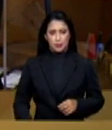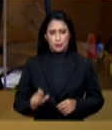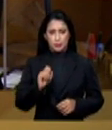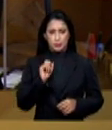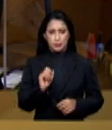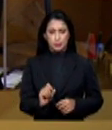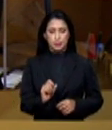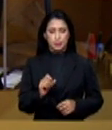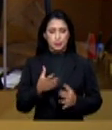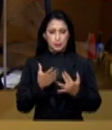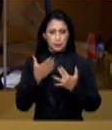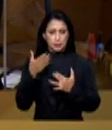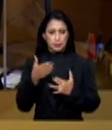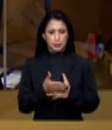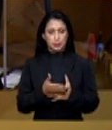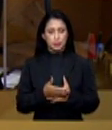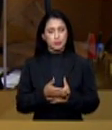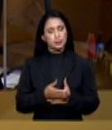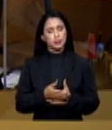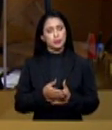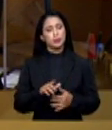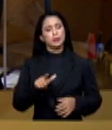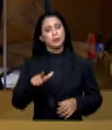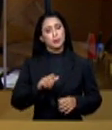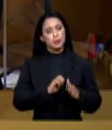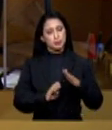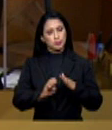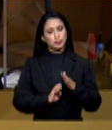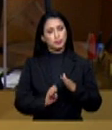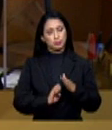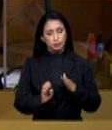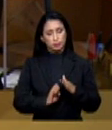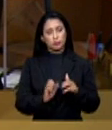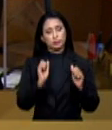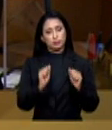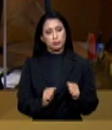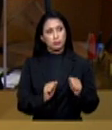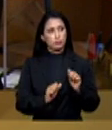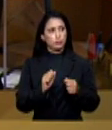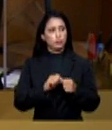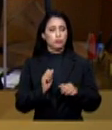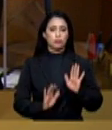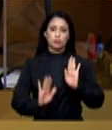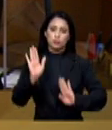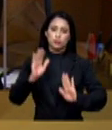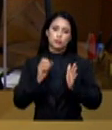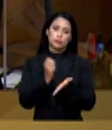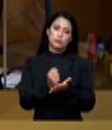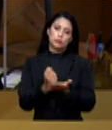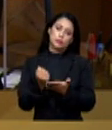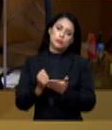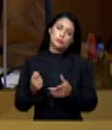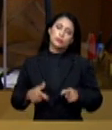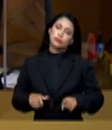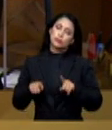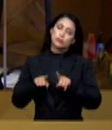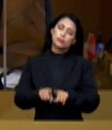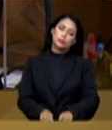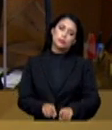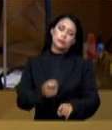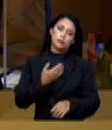básico me encontrar o prestador de serviços poderá além de realizar a licitação e contratação de parceria público-privada